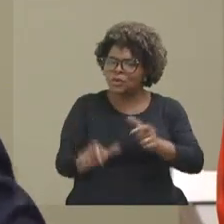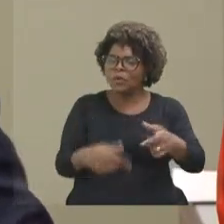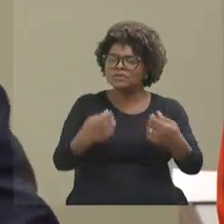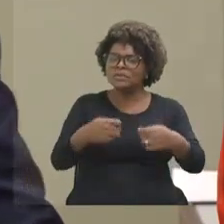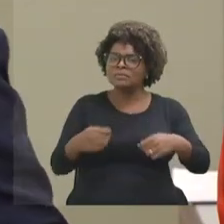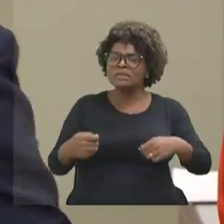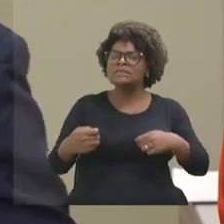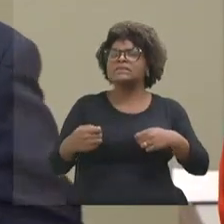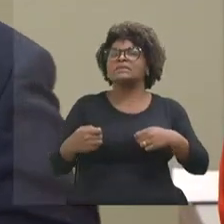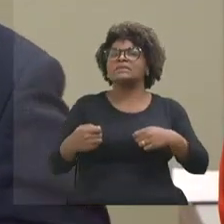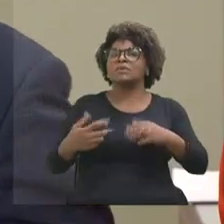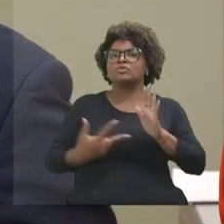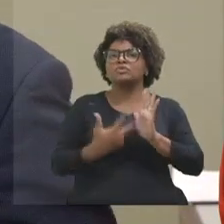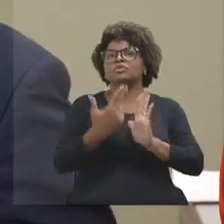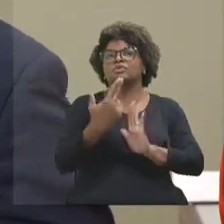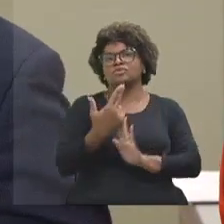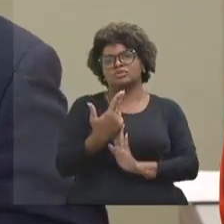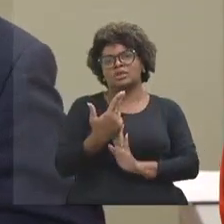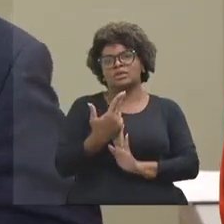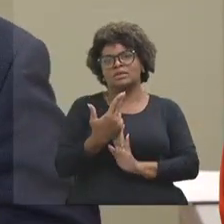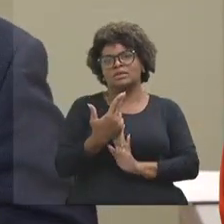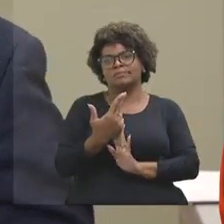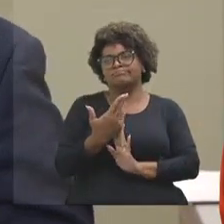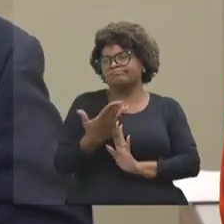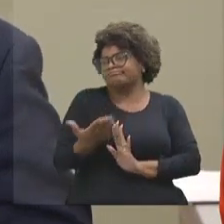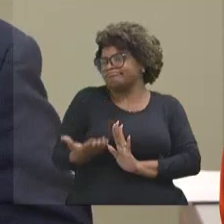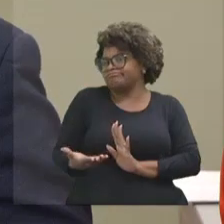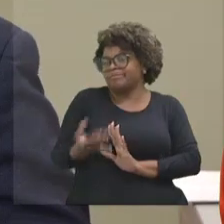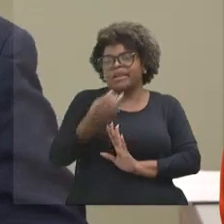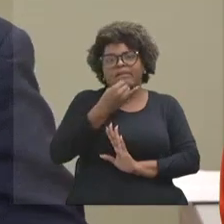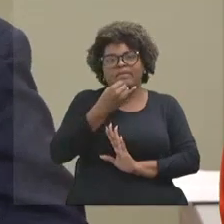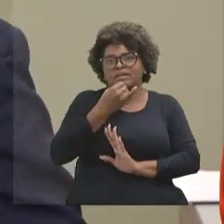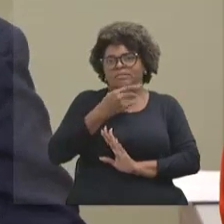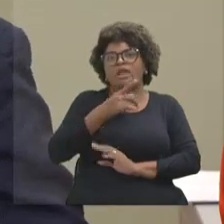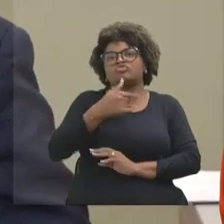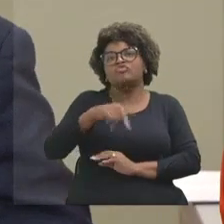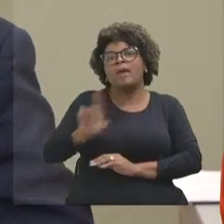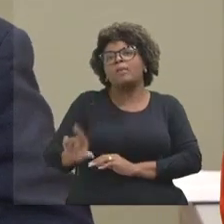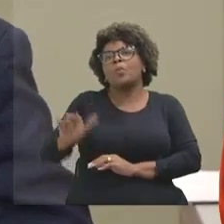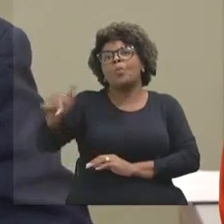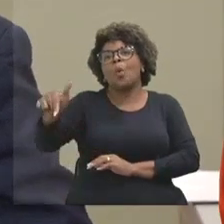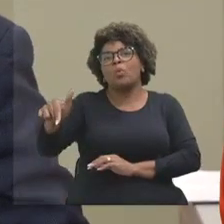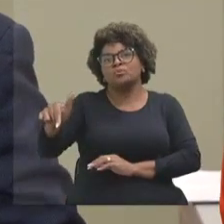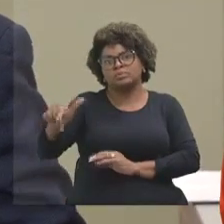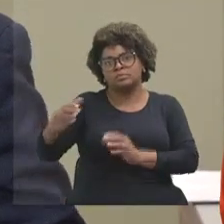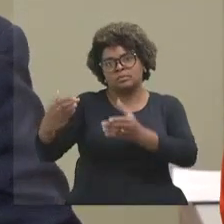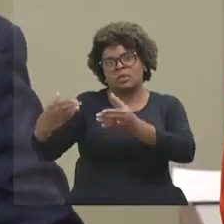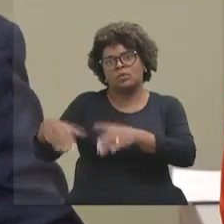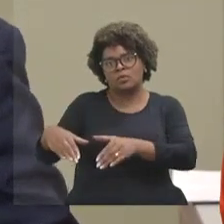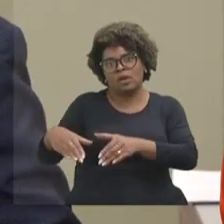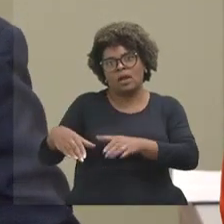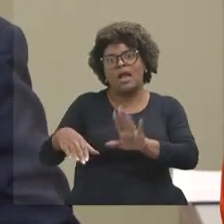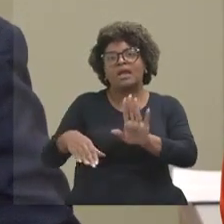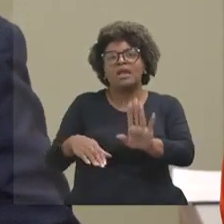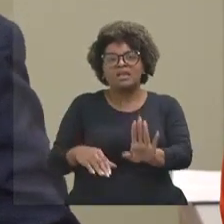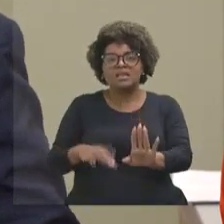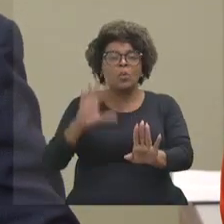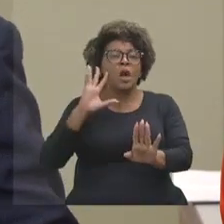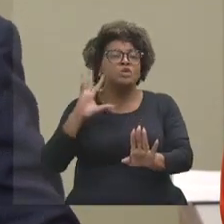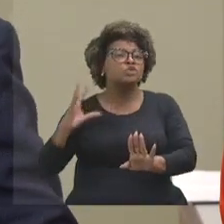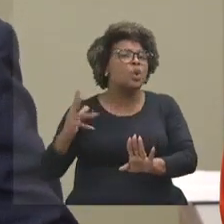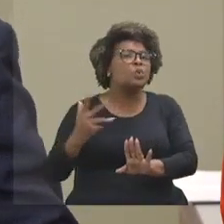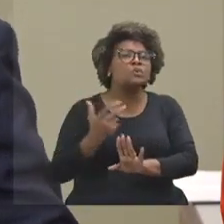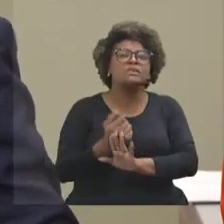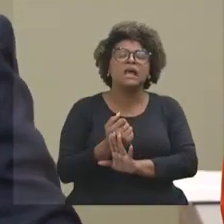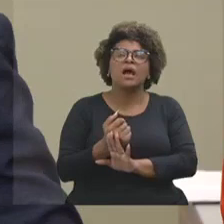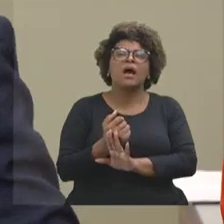maior um paciente realmente não vai ser atendido vai ser encaminhado Então eu acho que a solução a resolutividade de um hospital ele